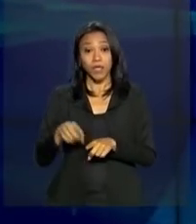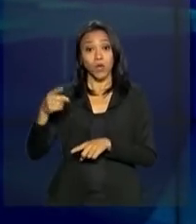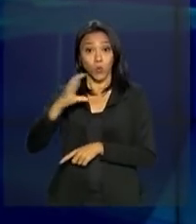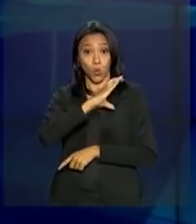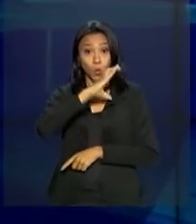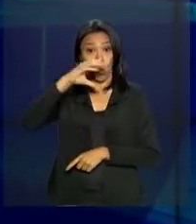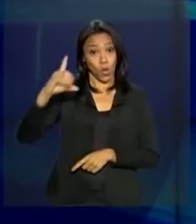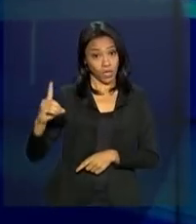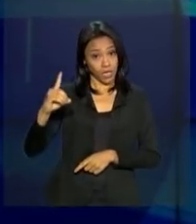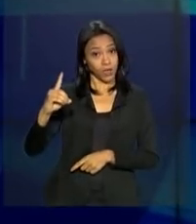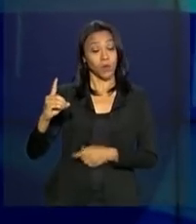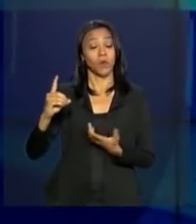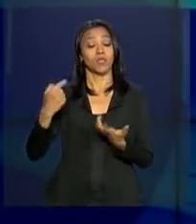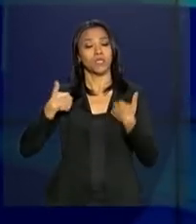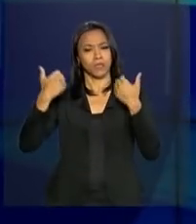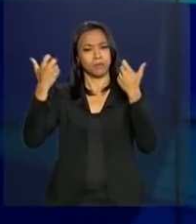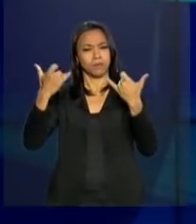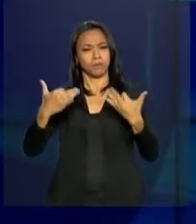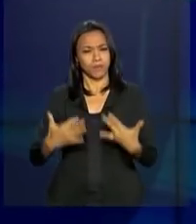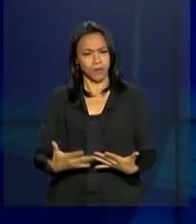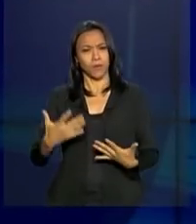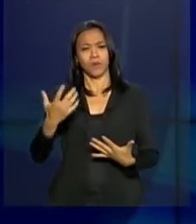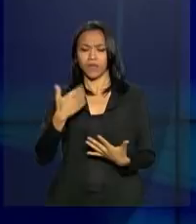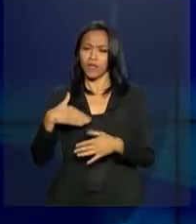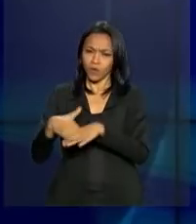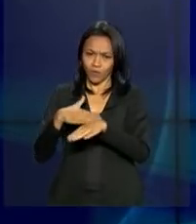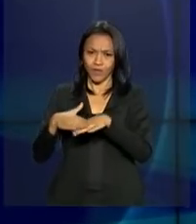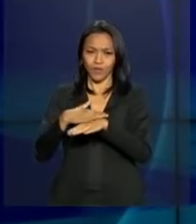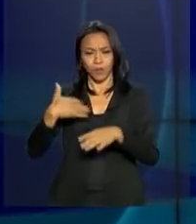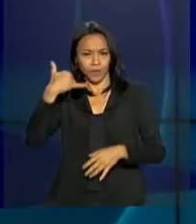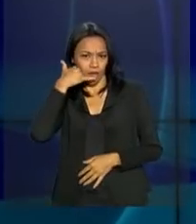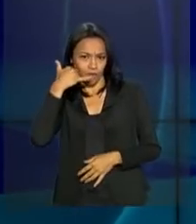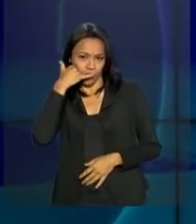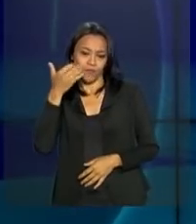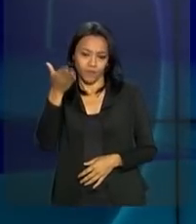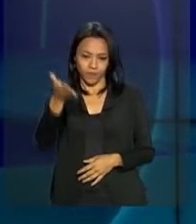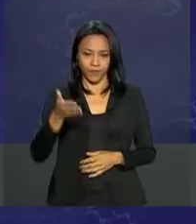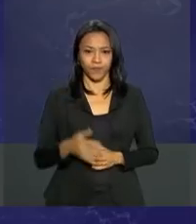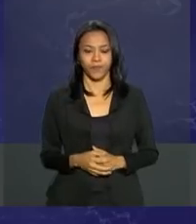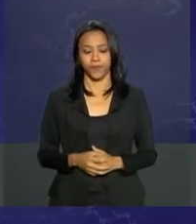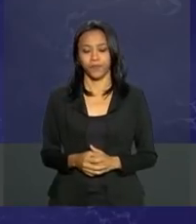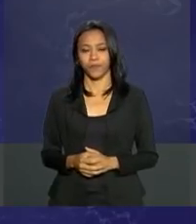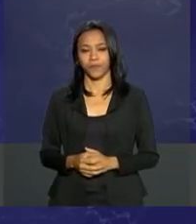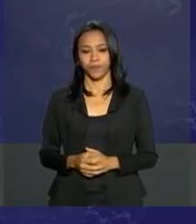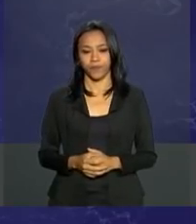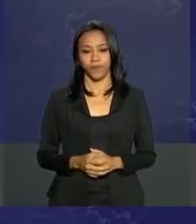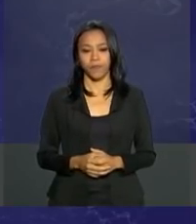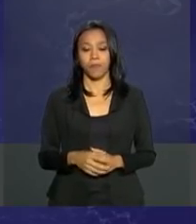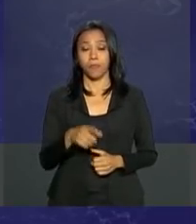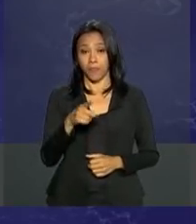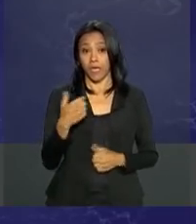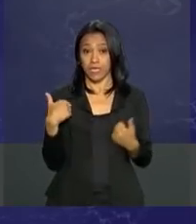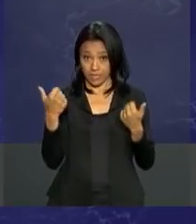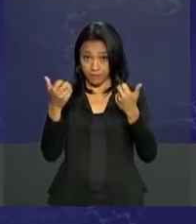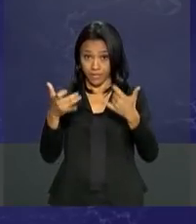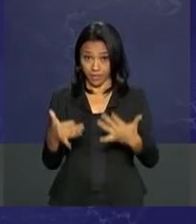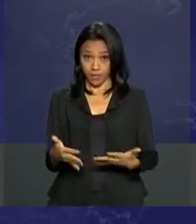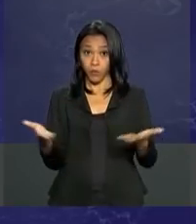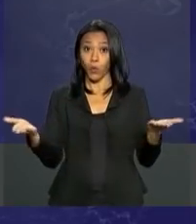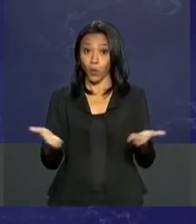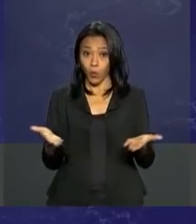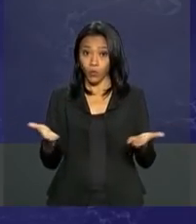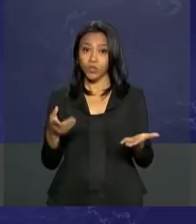christian berlinck está no parque e conversou conosco por telefone nós estamos hoje